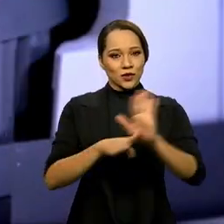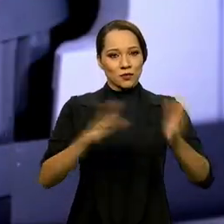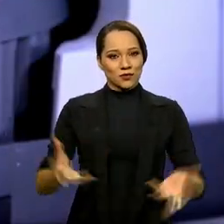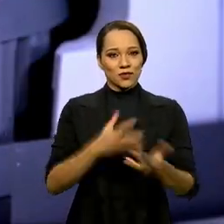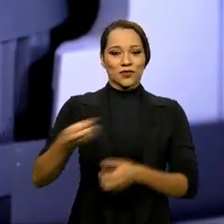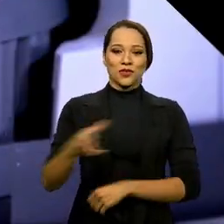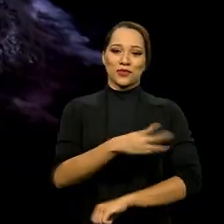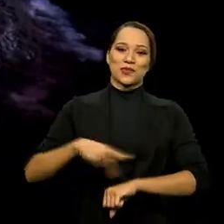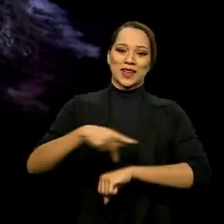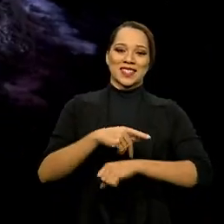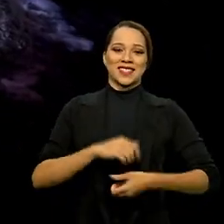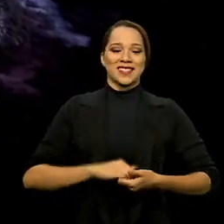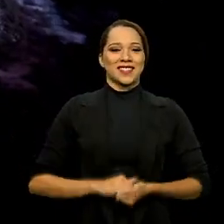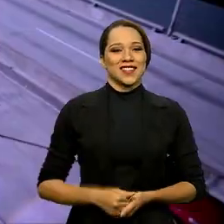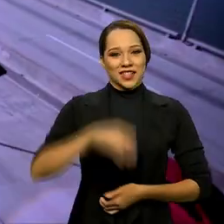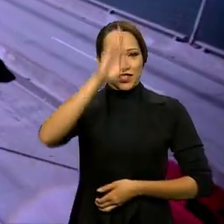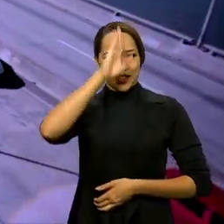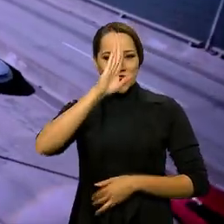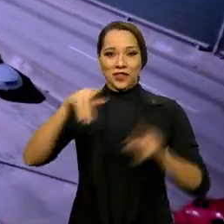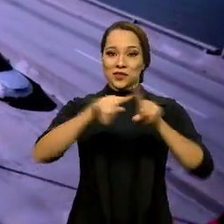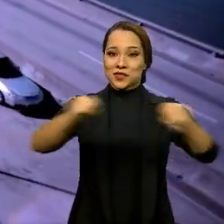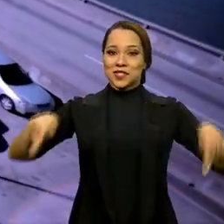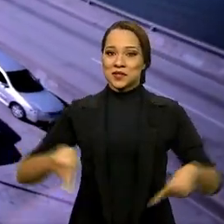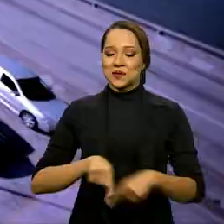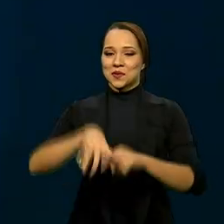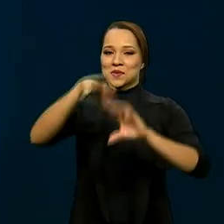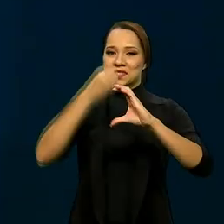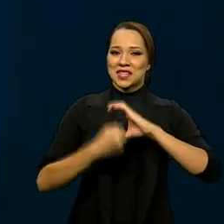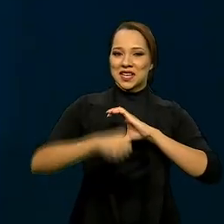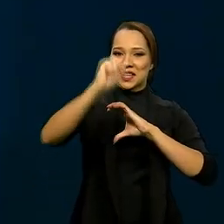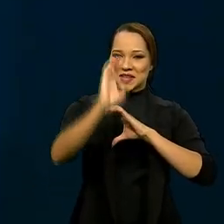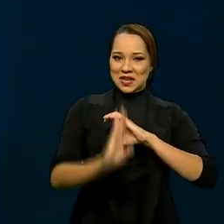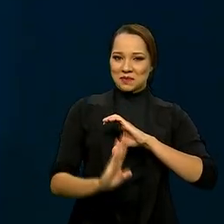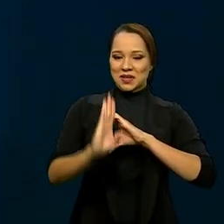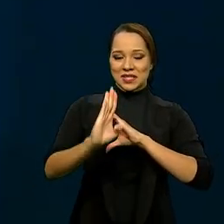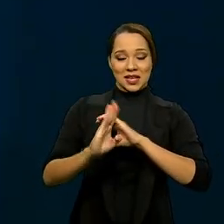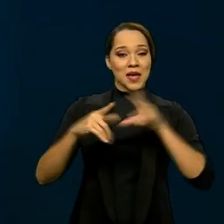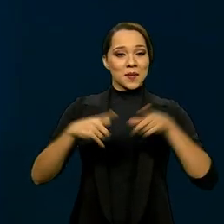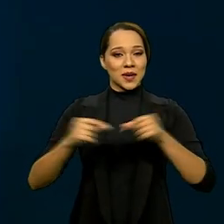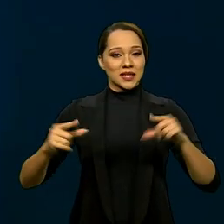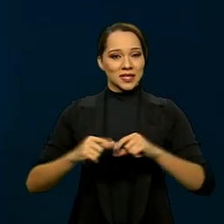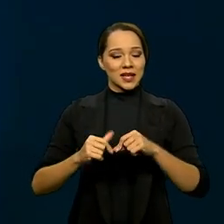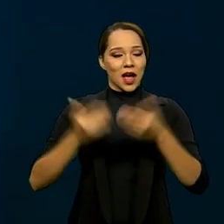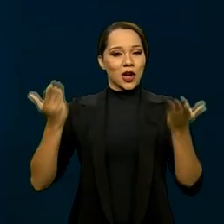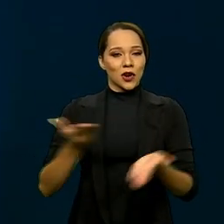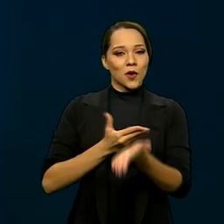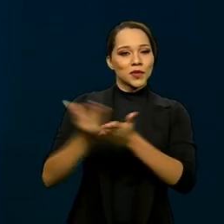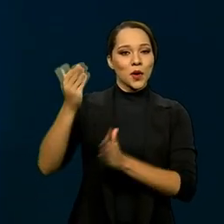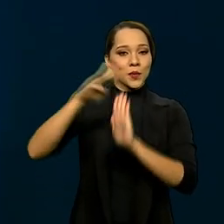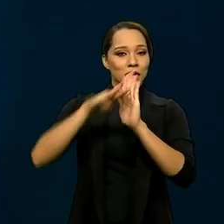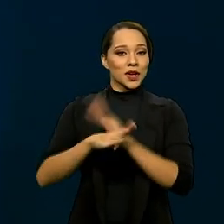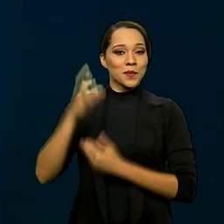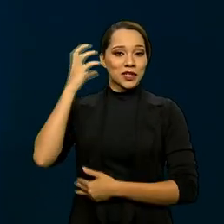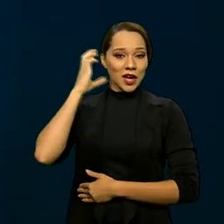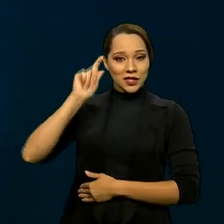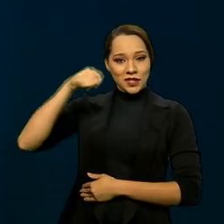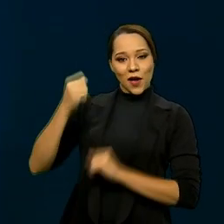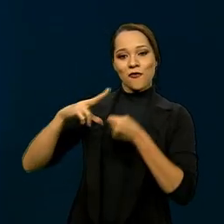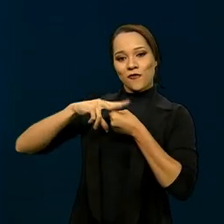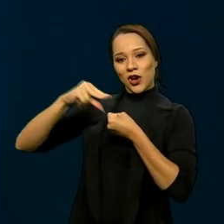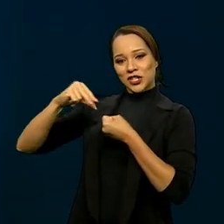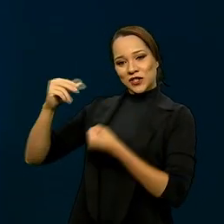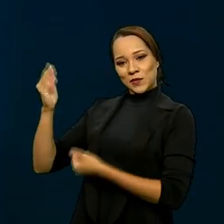país. Direto dos estúdios da Empresa Brasil de Comunicação, em Brasília, vem aí